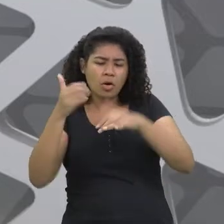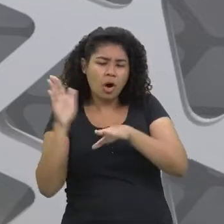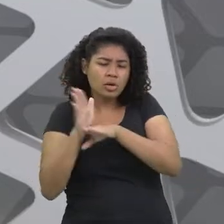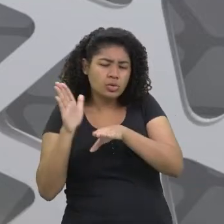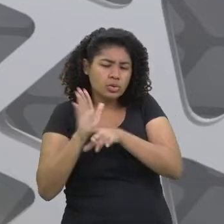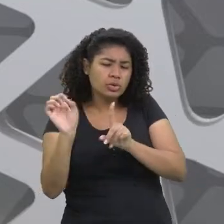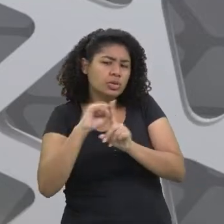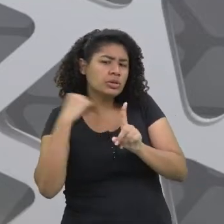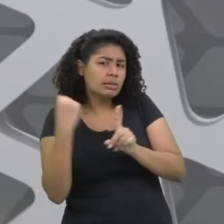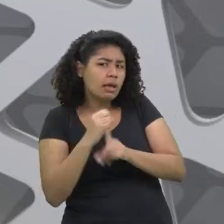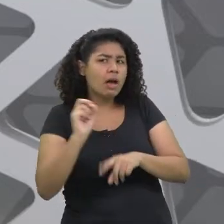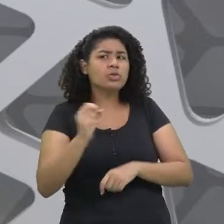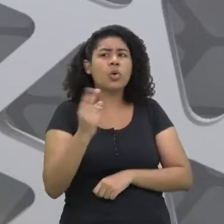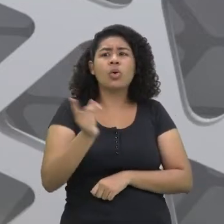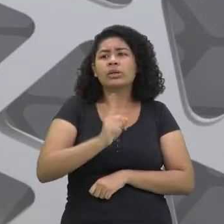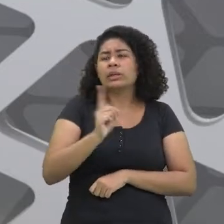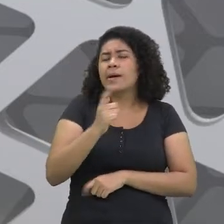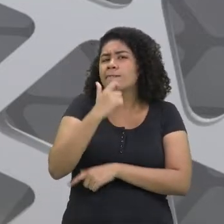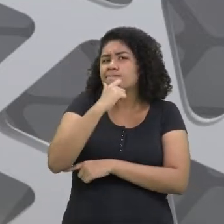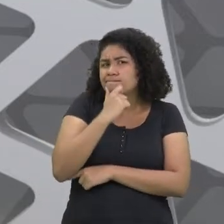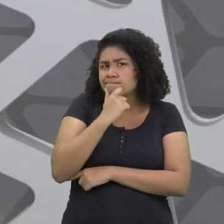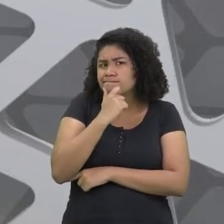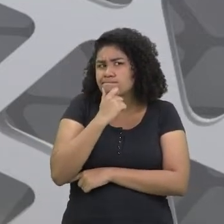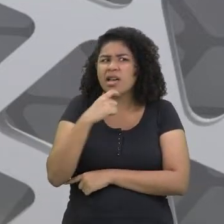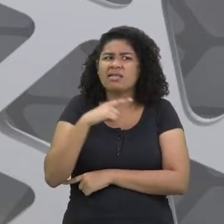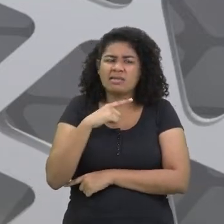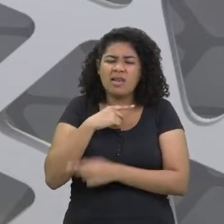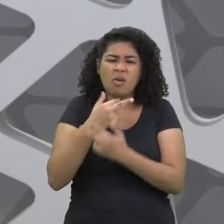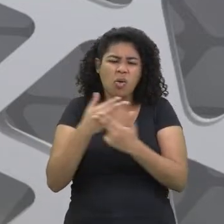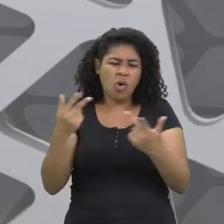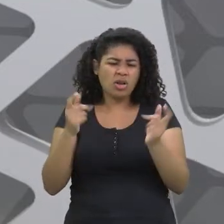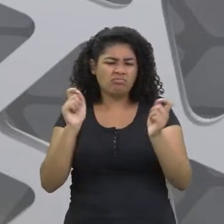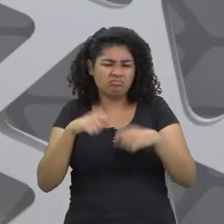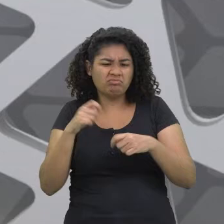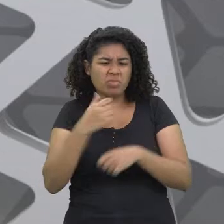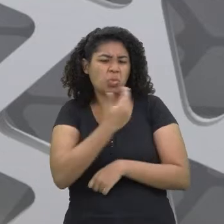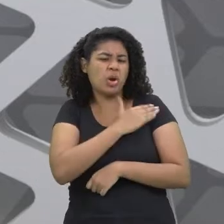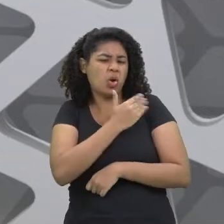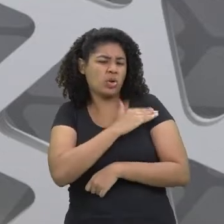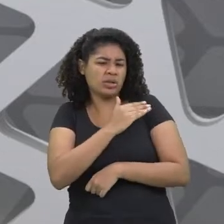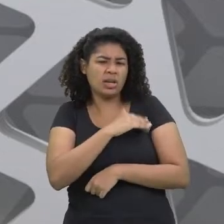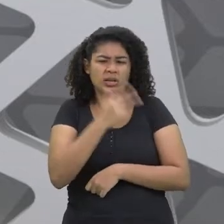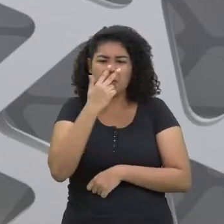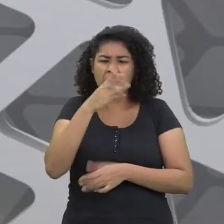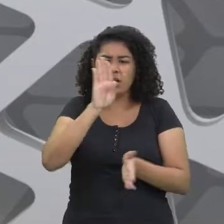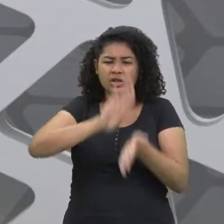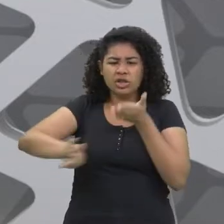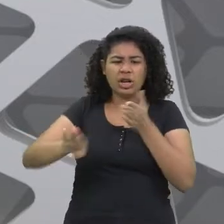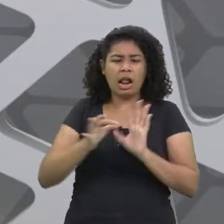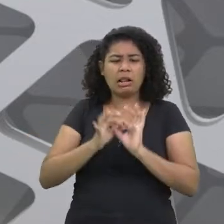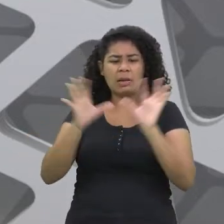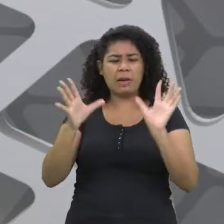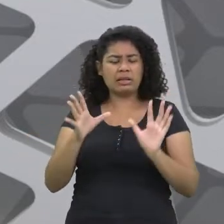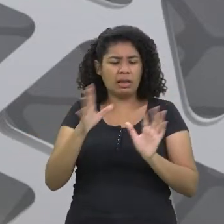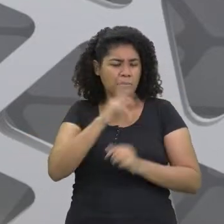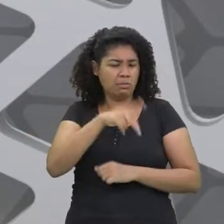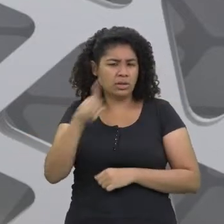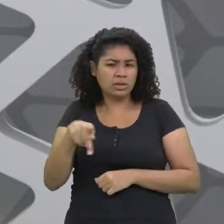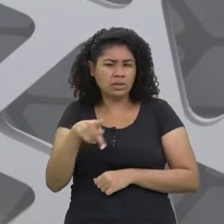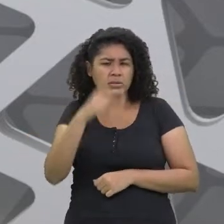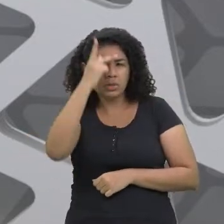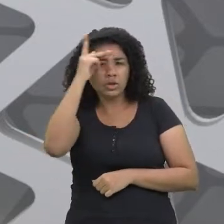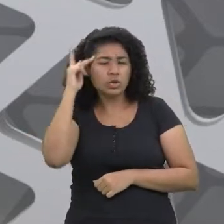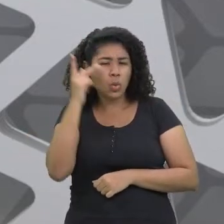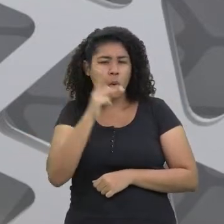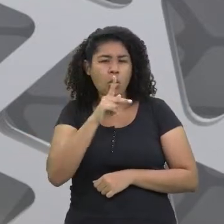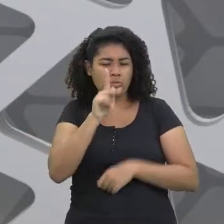sociedade? Ou tinha alguma coisa discriminatória ali que está, na verdade, tirando a liberdade das pessoas, que não os deixa pensar